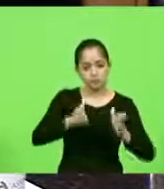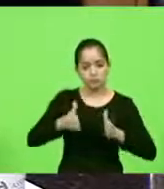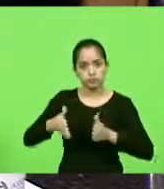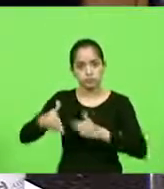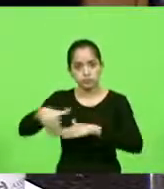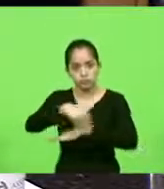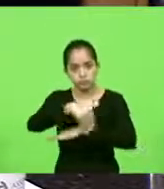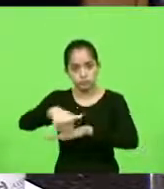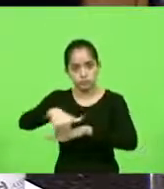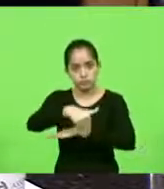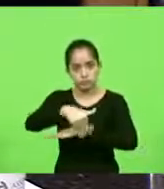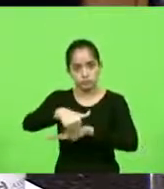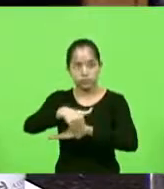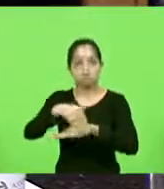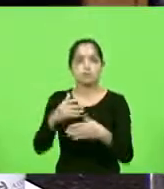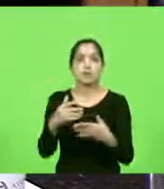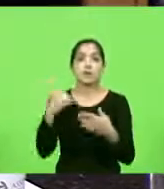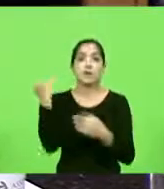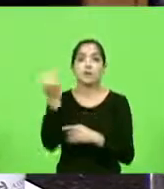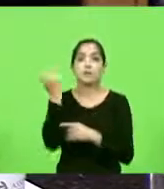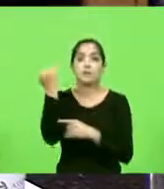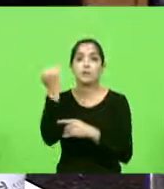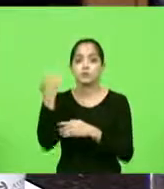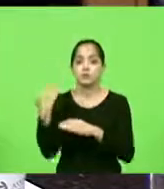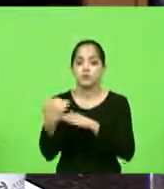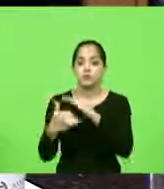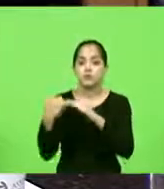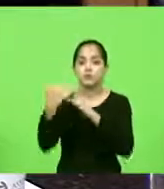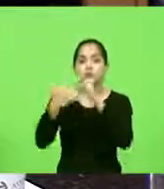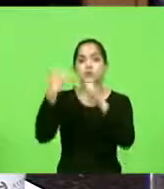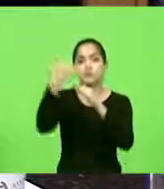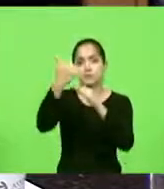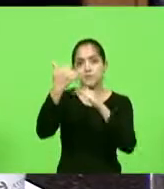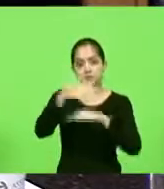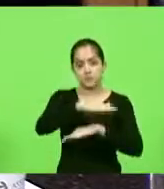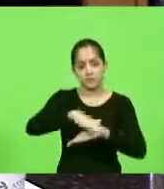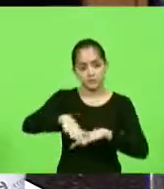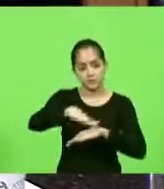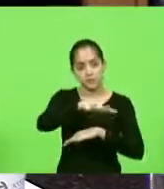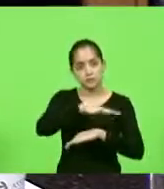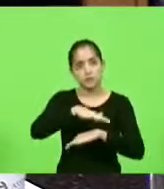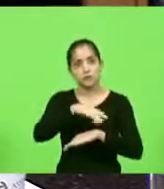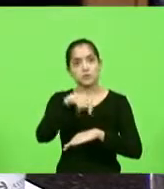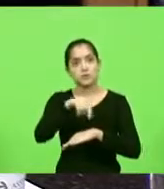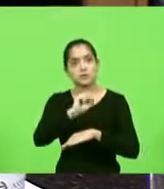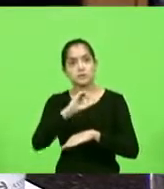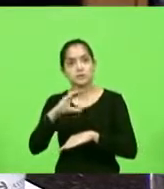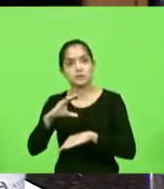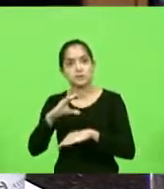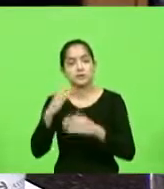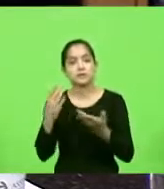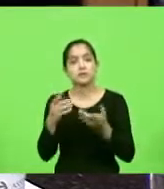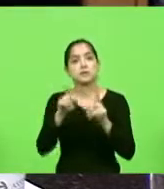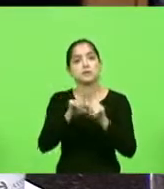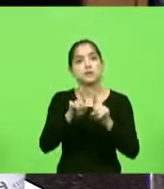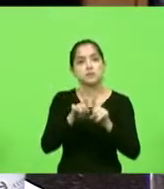privatizada é muito importante para o desenvolvimento desta região de Santa Catarina, bem